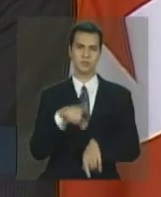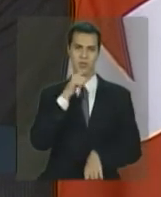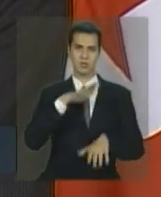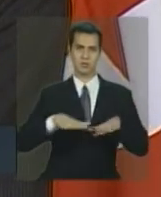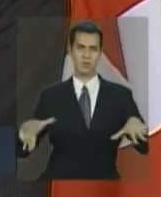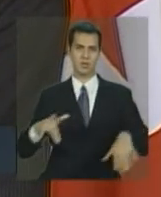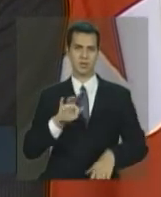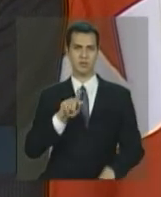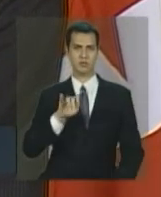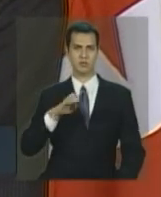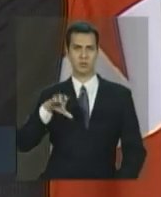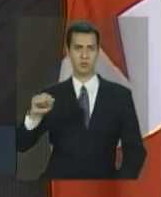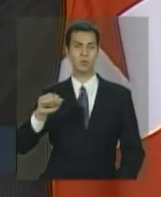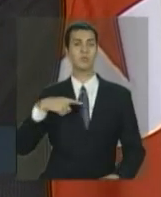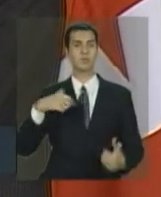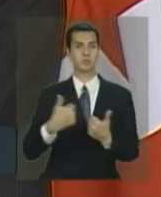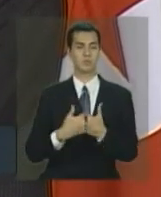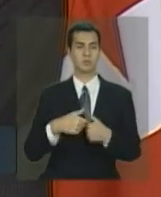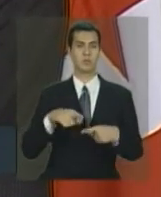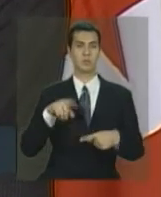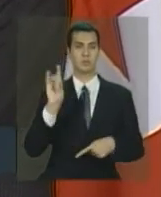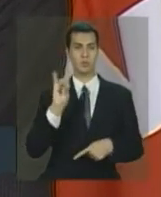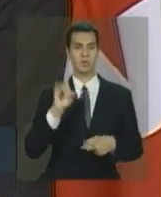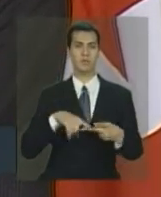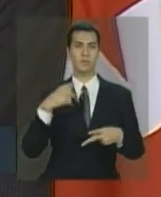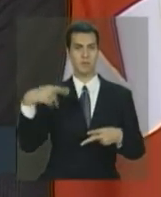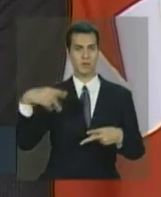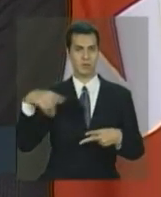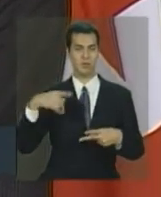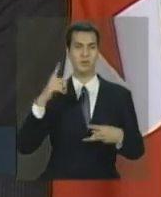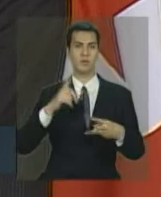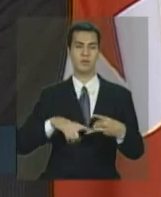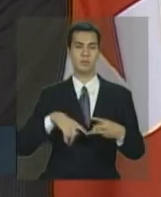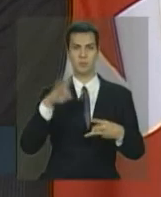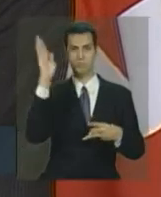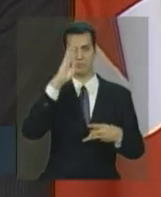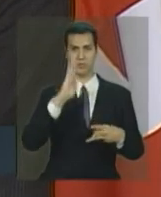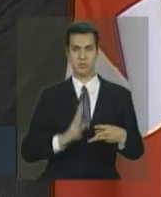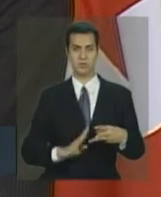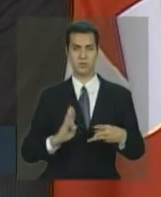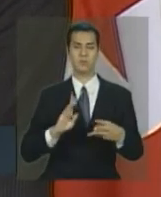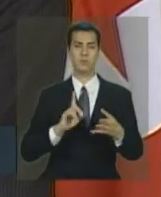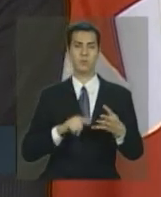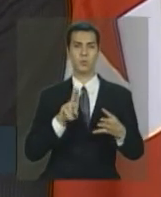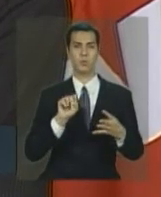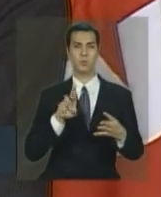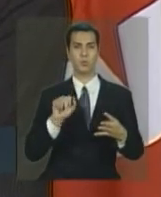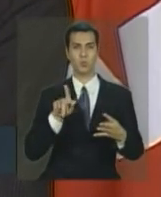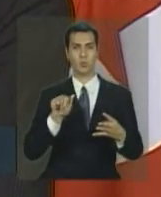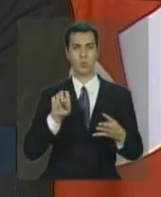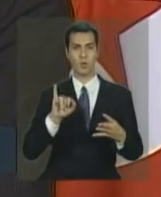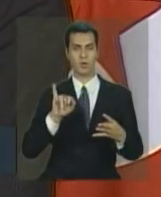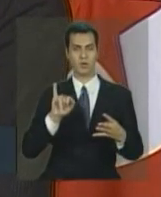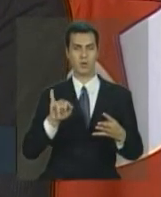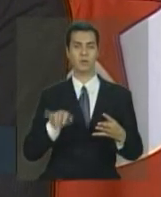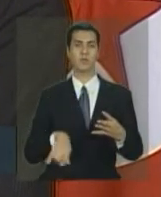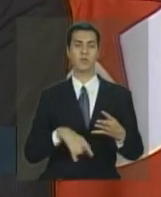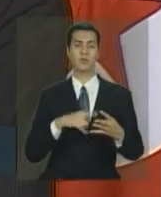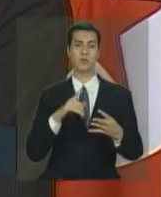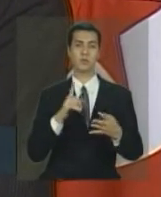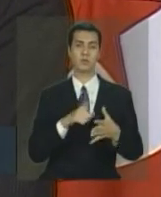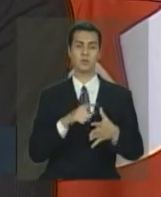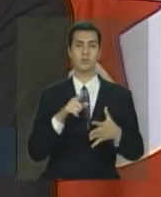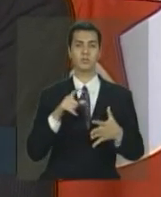Faz fronteira com o Paraguai e a Bolívia, ao norte, Brasil e Uruguai, a nordeste, e